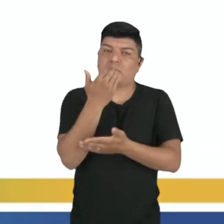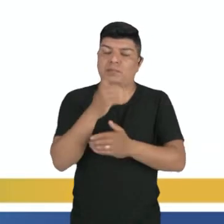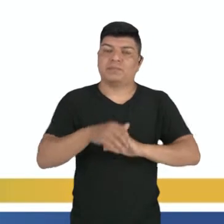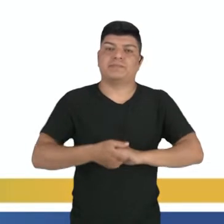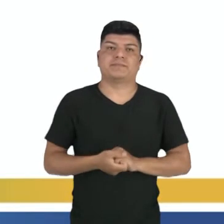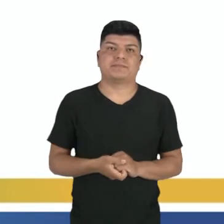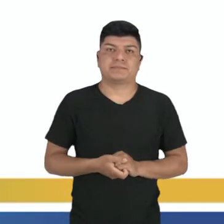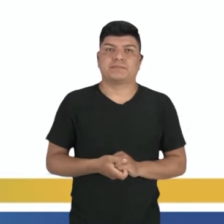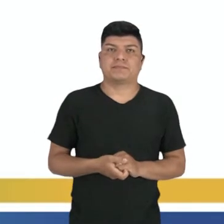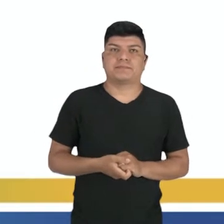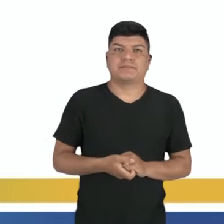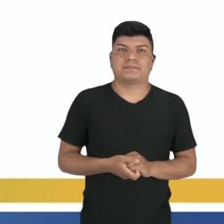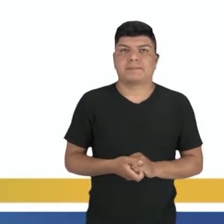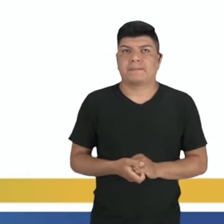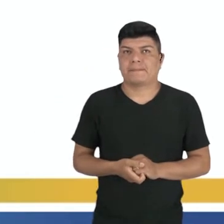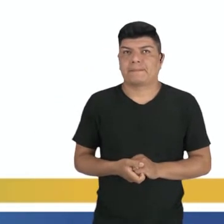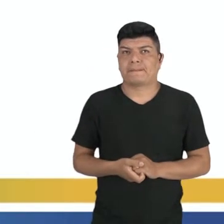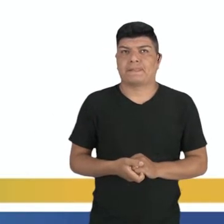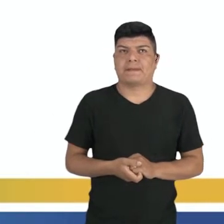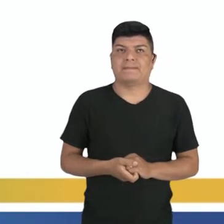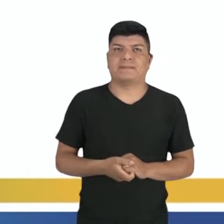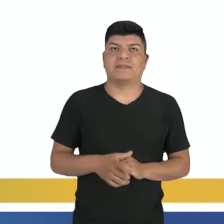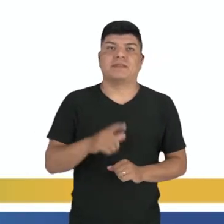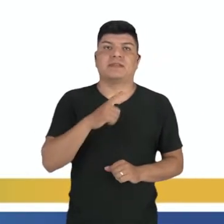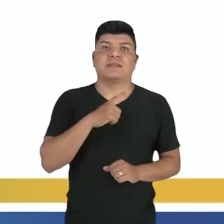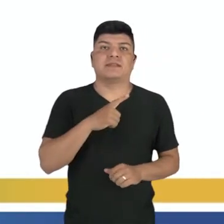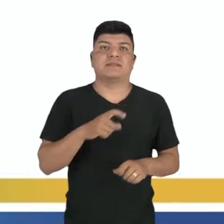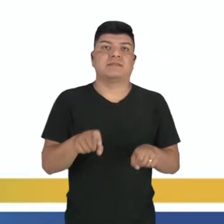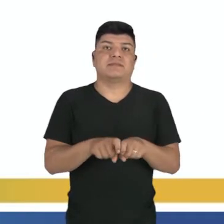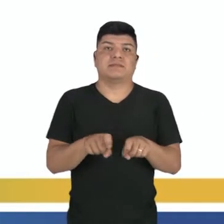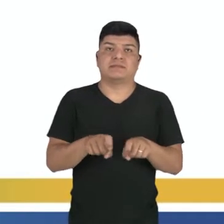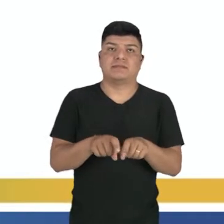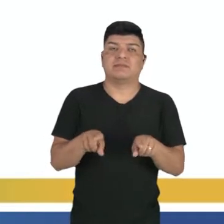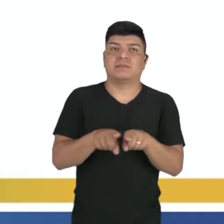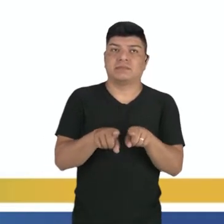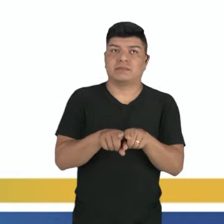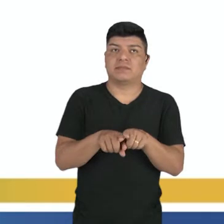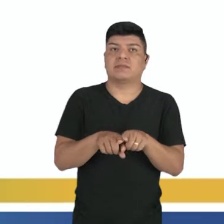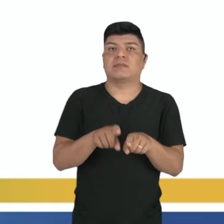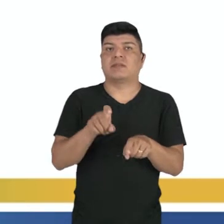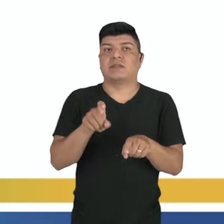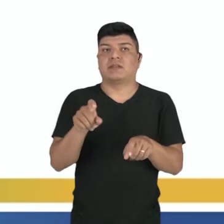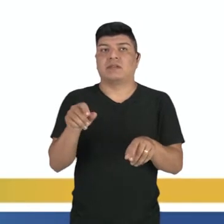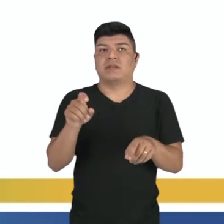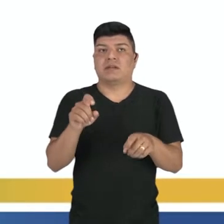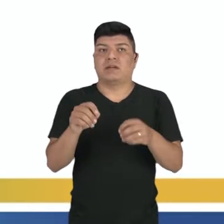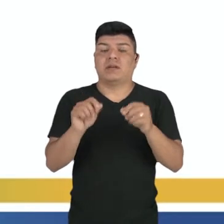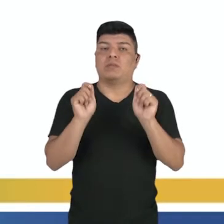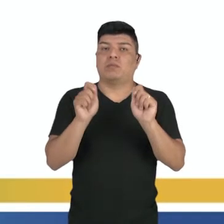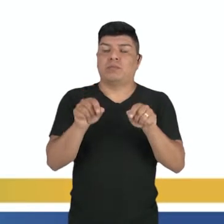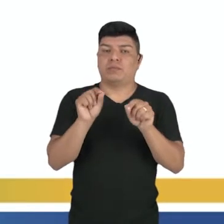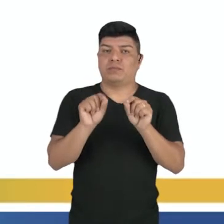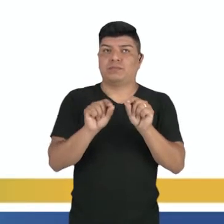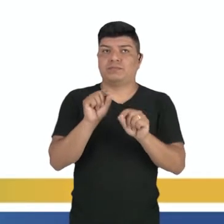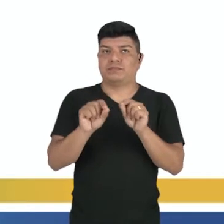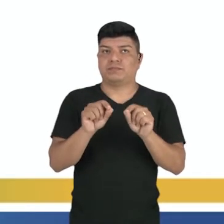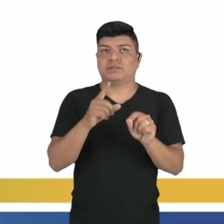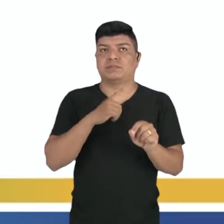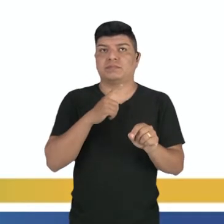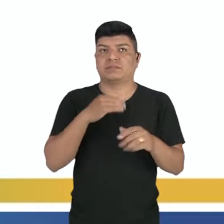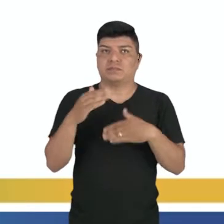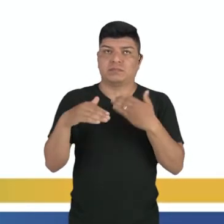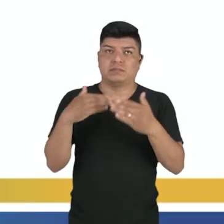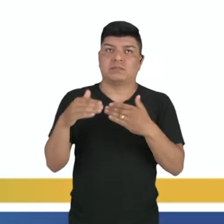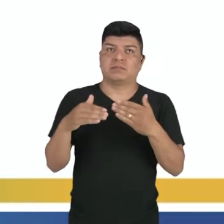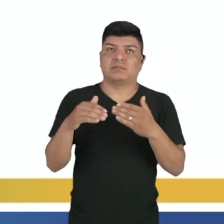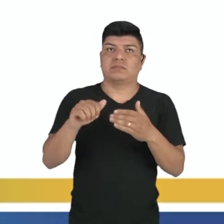alimento. E os tipos de reprodução? Os poríferos ou as esponjas, né, elas podem aí, ter o processo